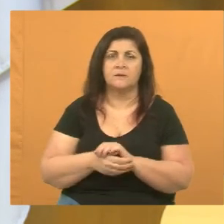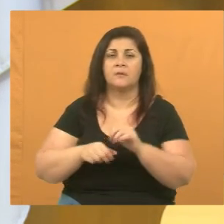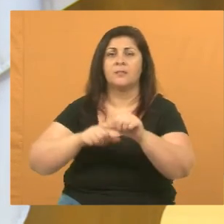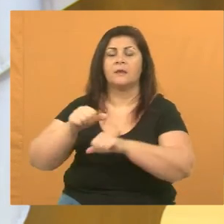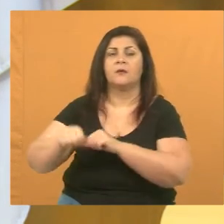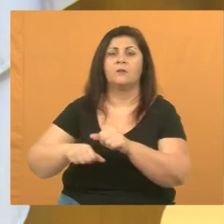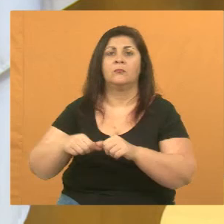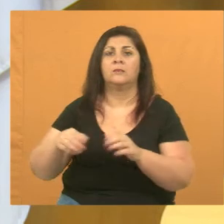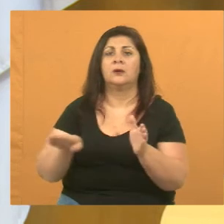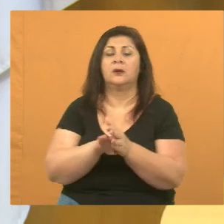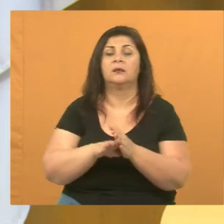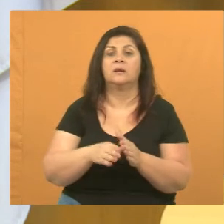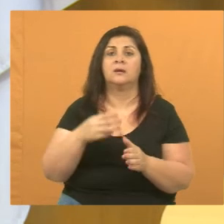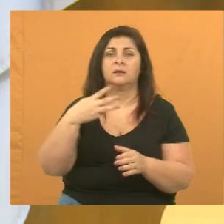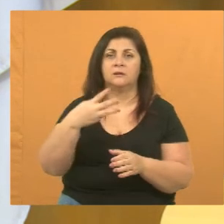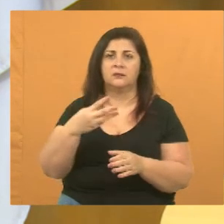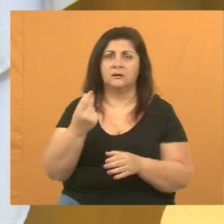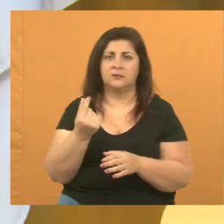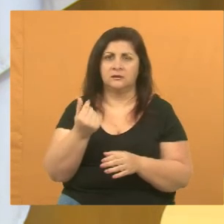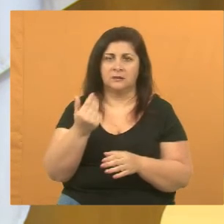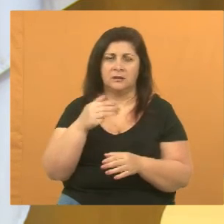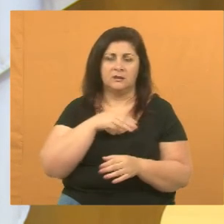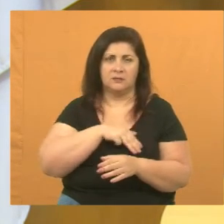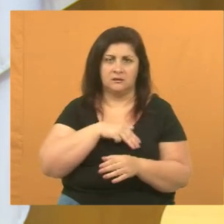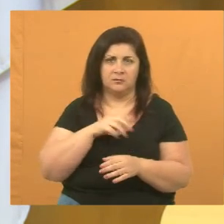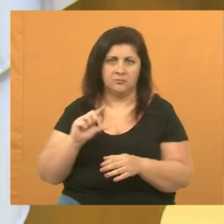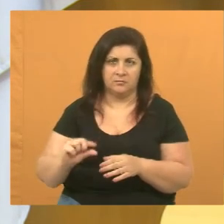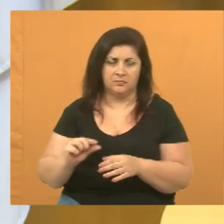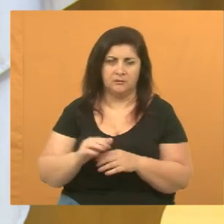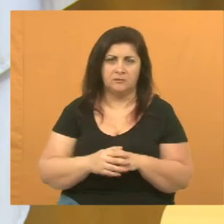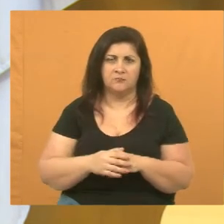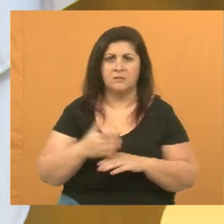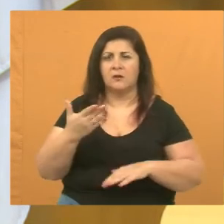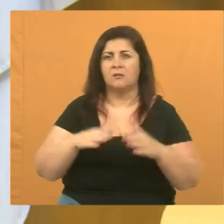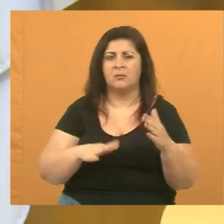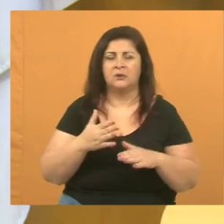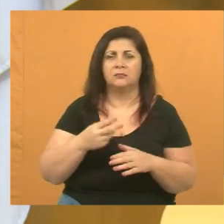até 3 salários mínimos, ou seja, hoje em torno de R$